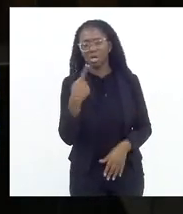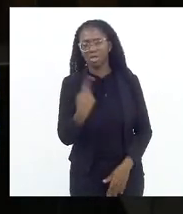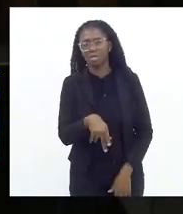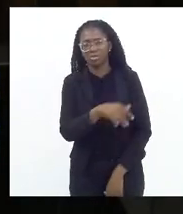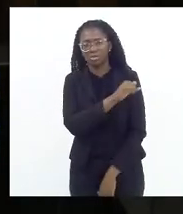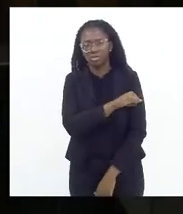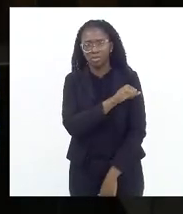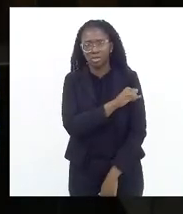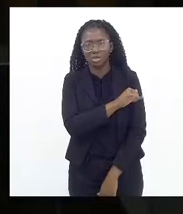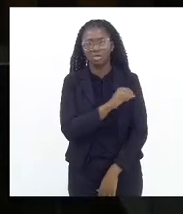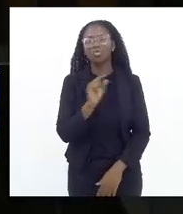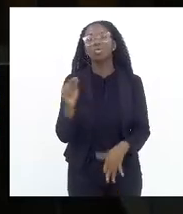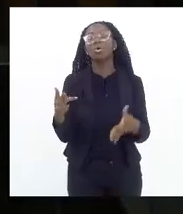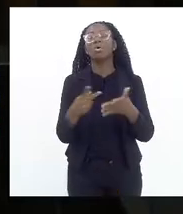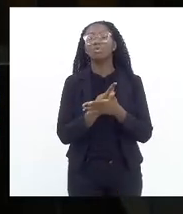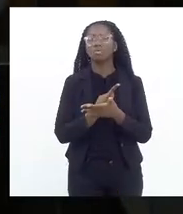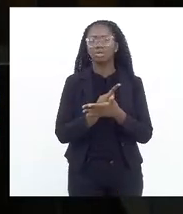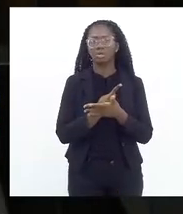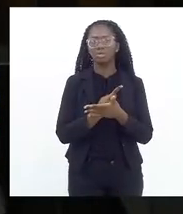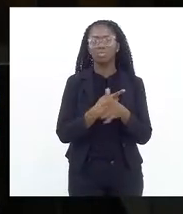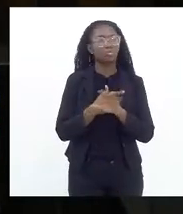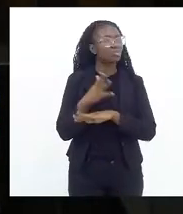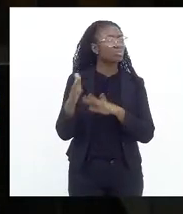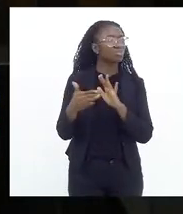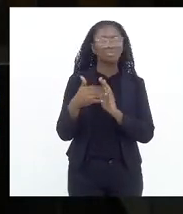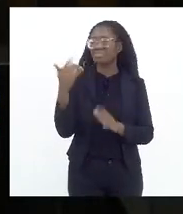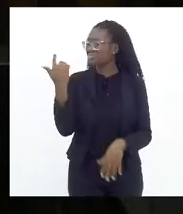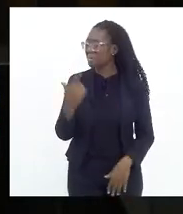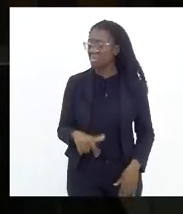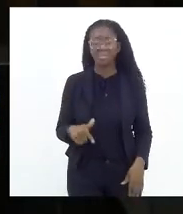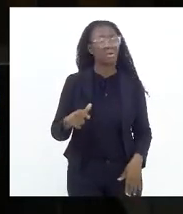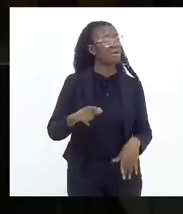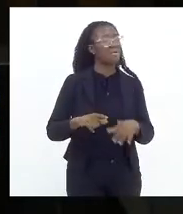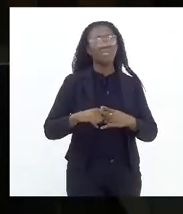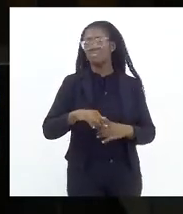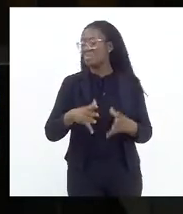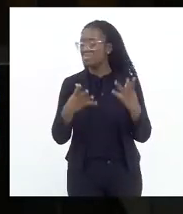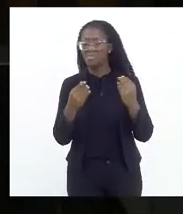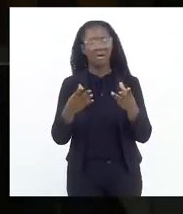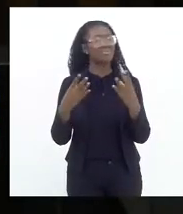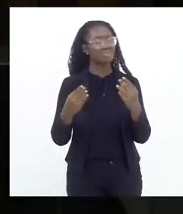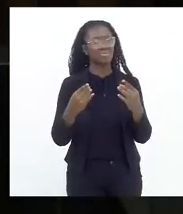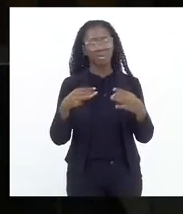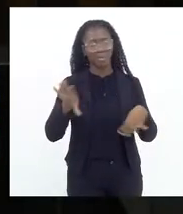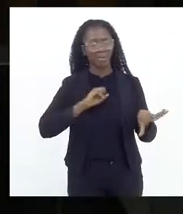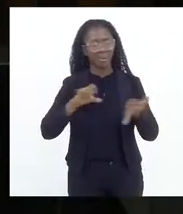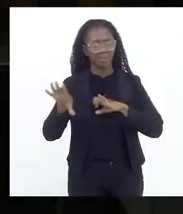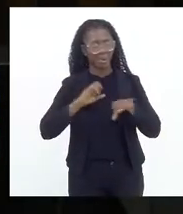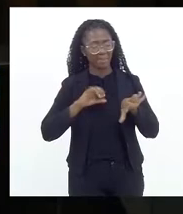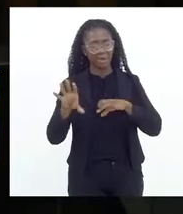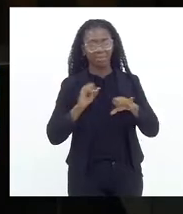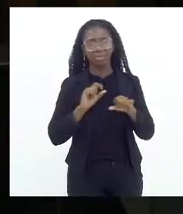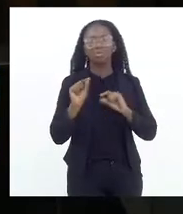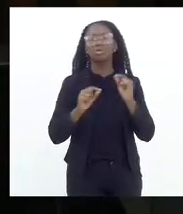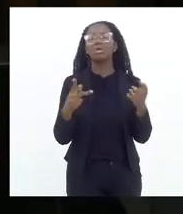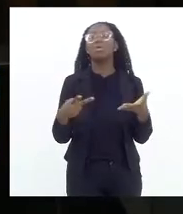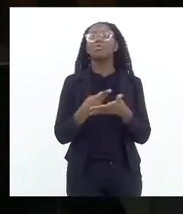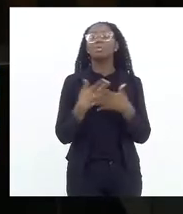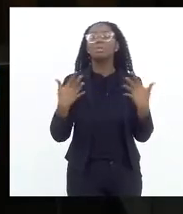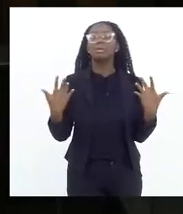que aconteceu? Os índices voltaram a subir. Muito. O que tiveram que fazer?